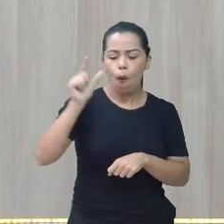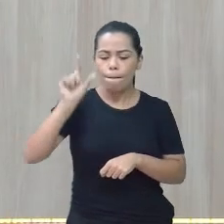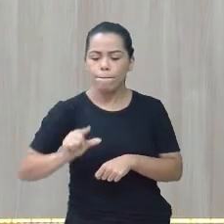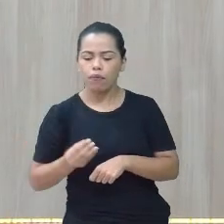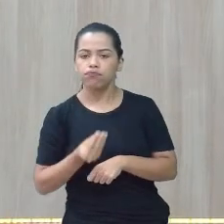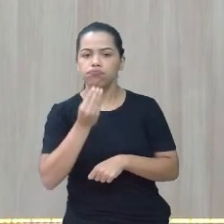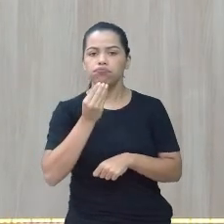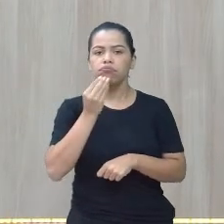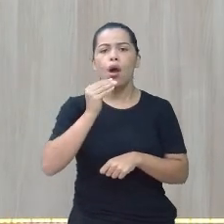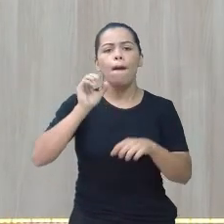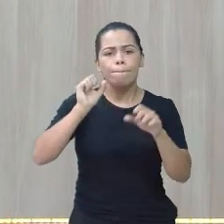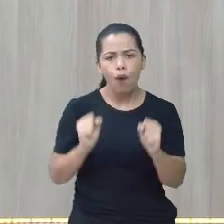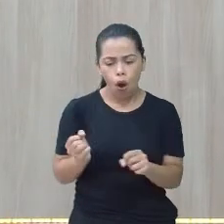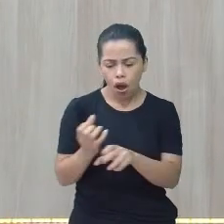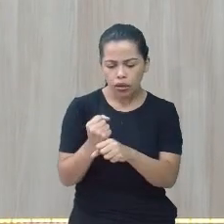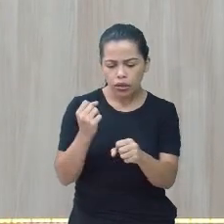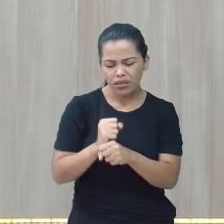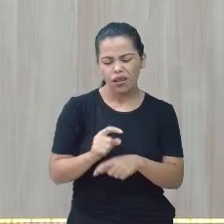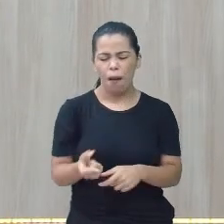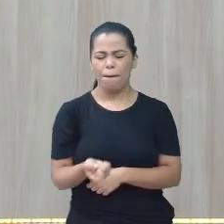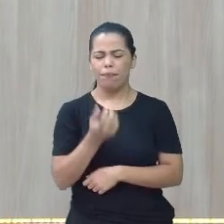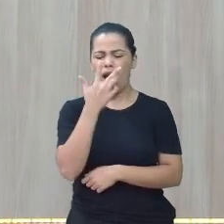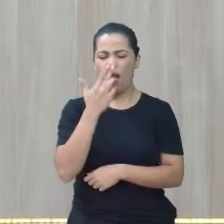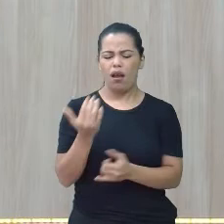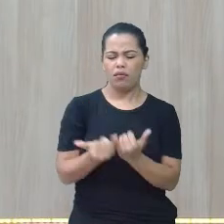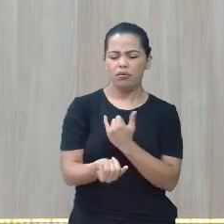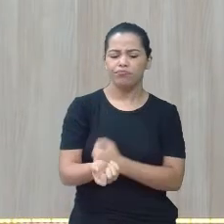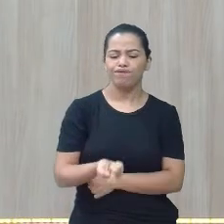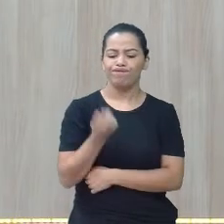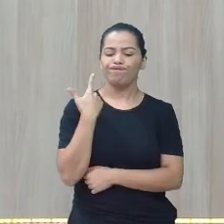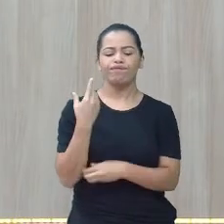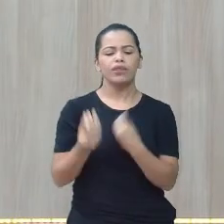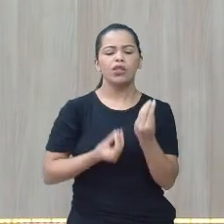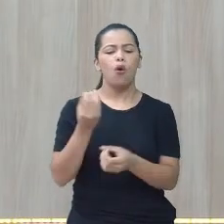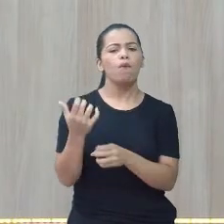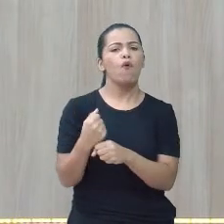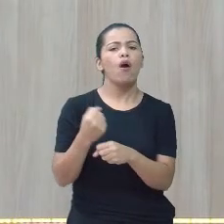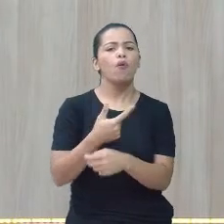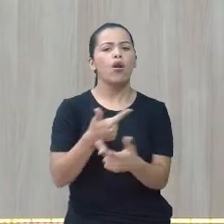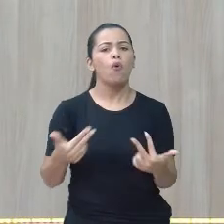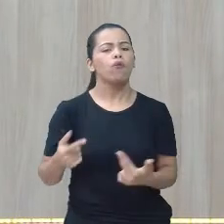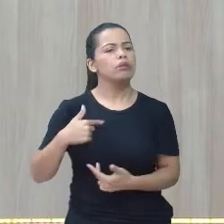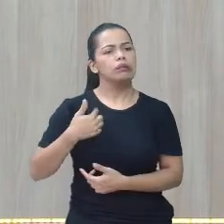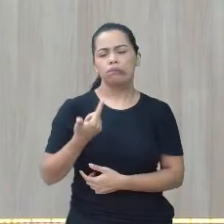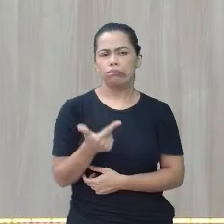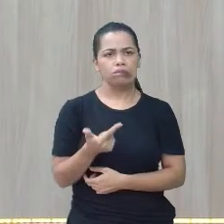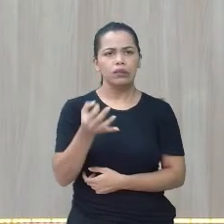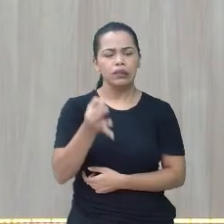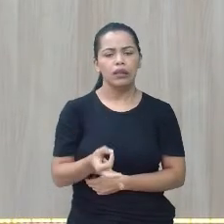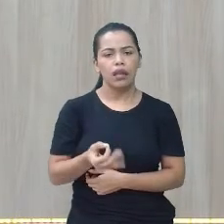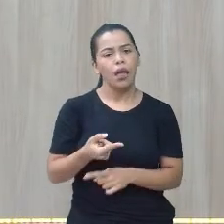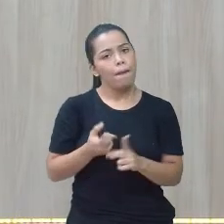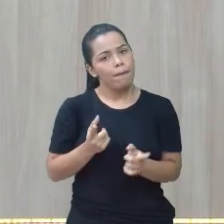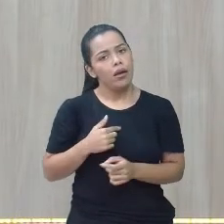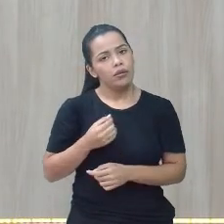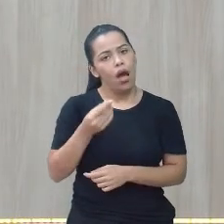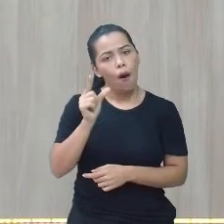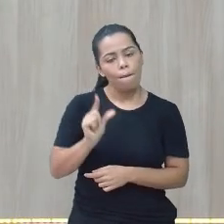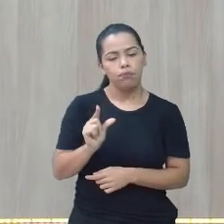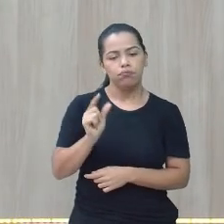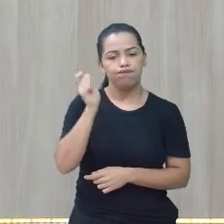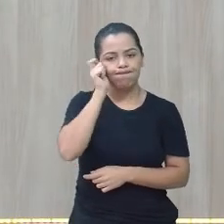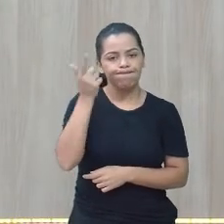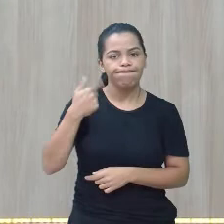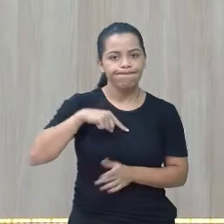Pode parecer um pouco estranho, como é que você vai calcular algo que não tem certeza do que vai acontecer? Então é um pouco essa ideia que a gente vai